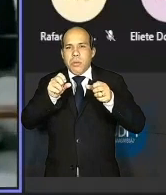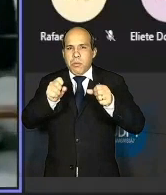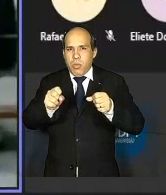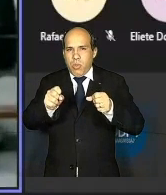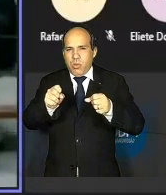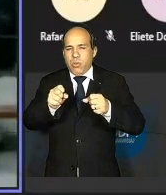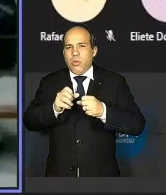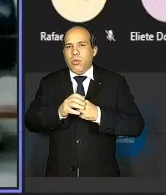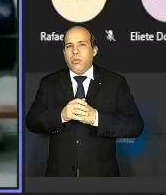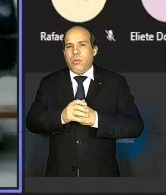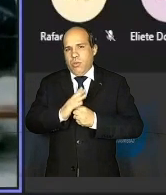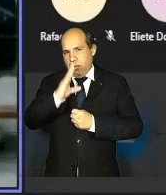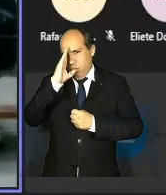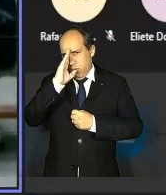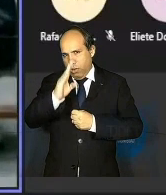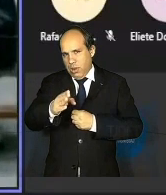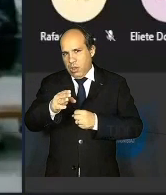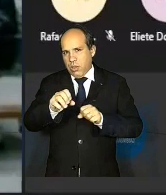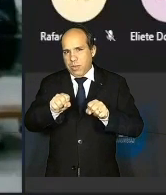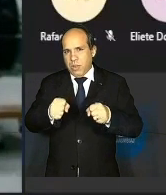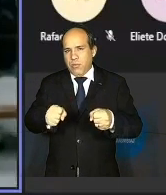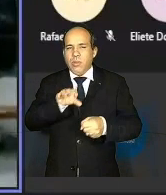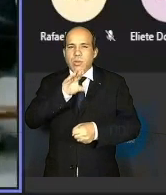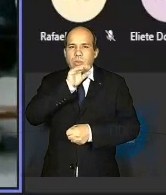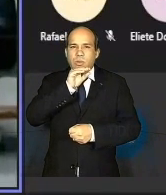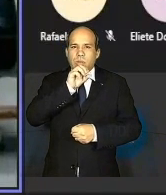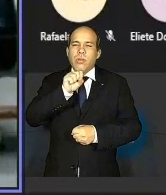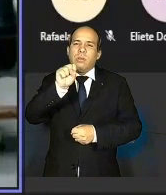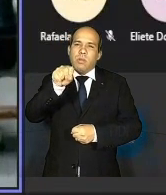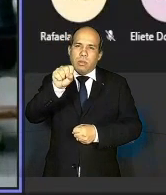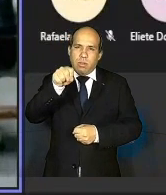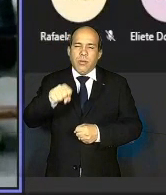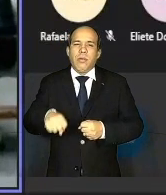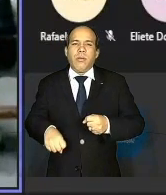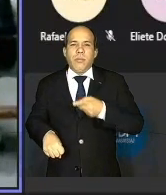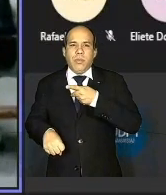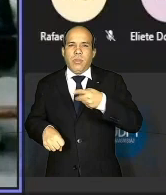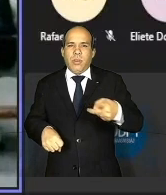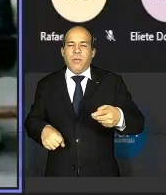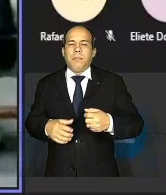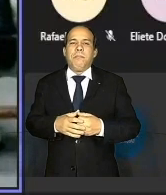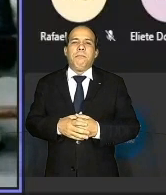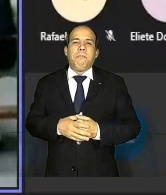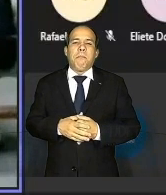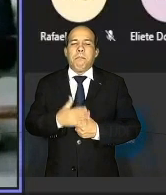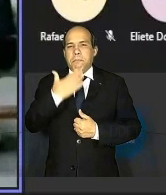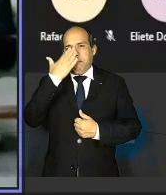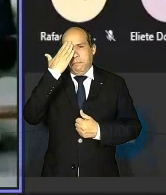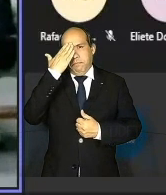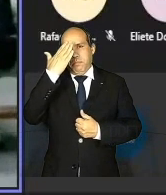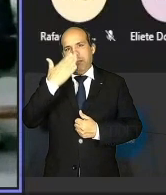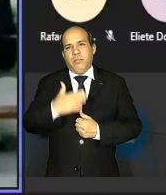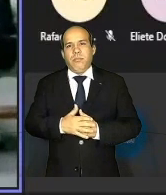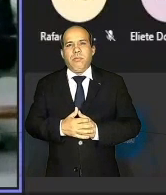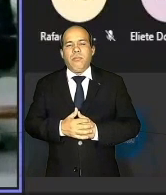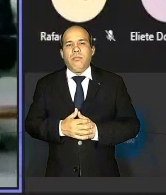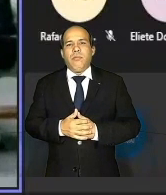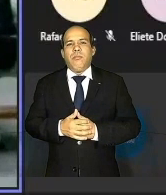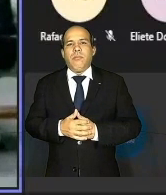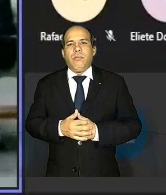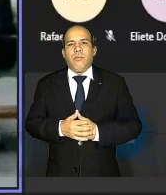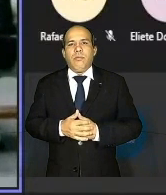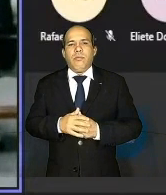previamente compartilhado, se poderíamos já passar diretamente a sustentação oral. Sim, senhor presidente, poderíamos sim.